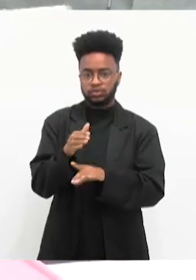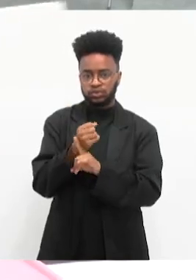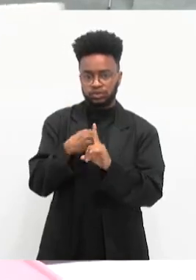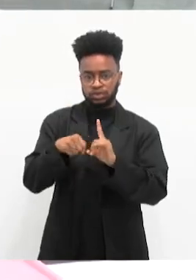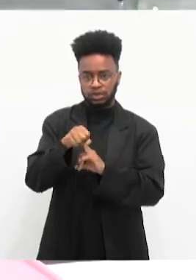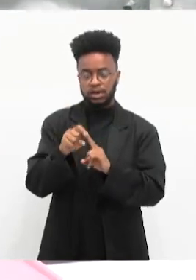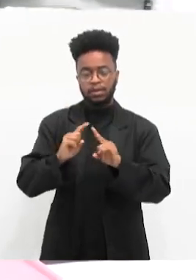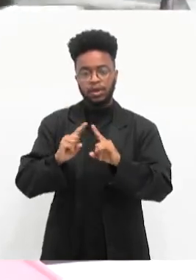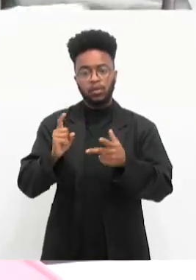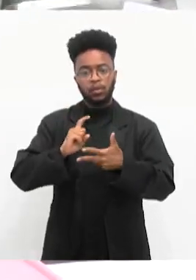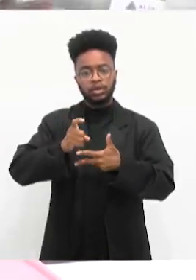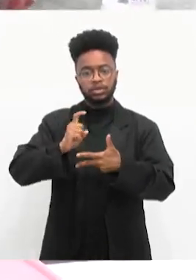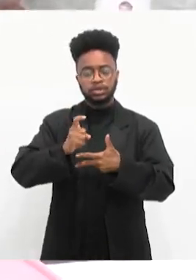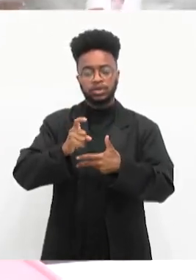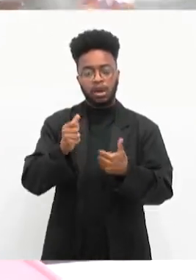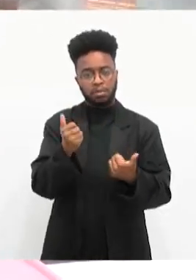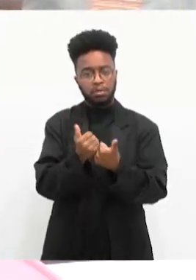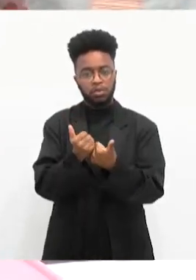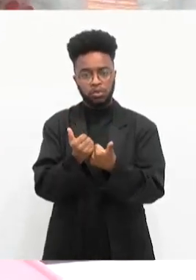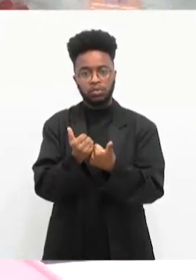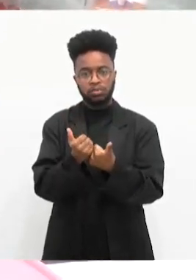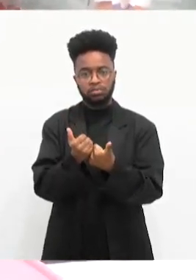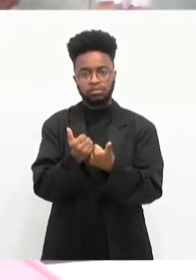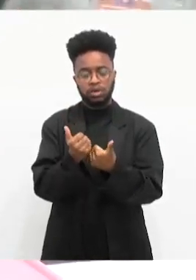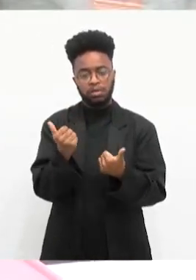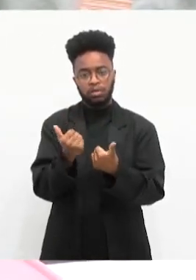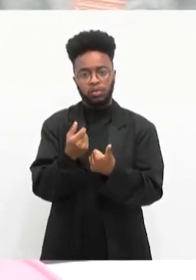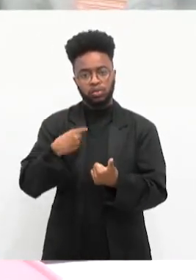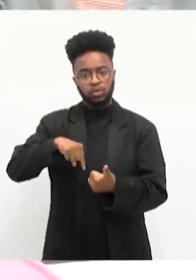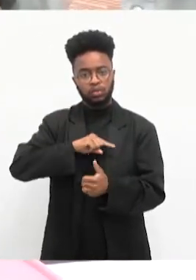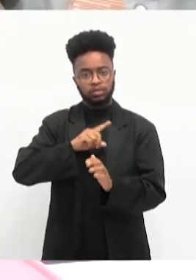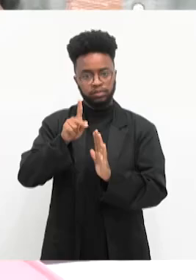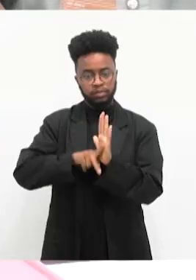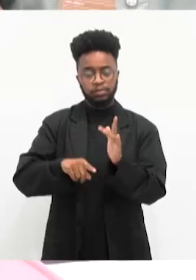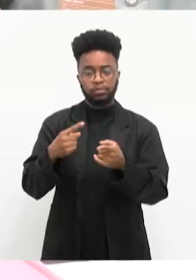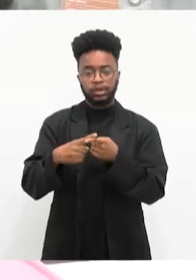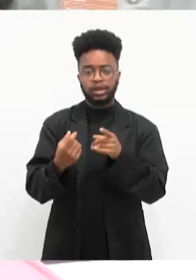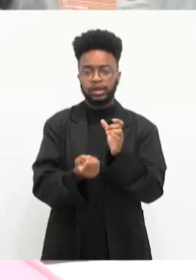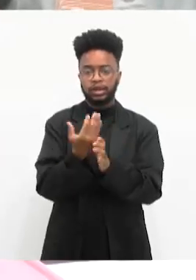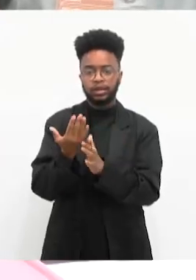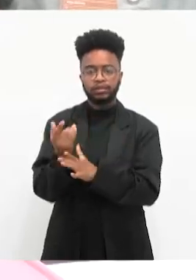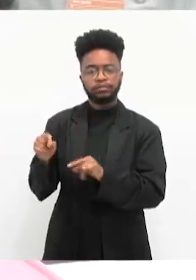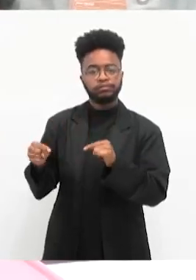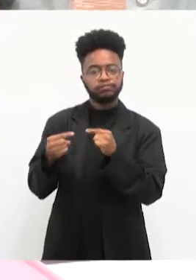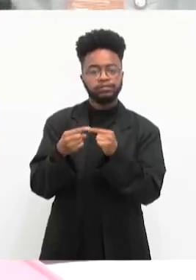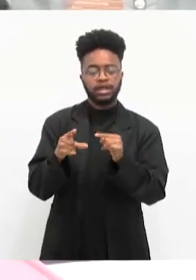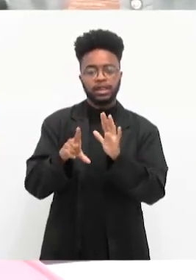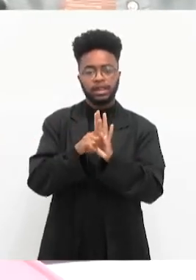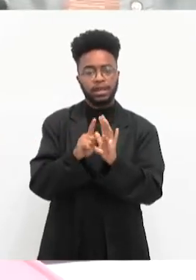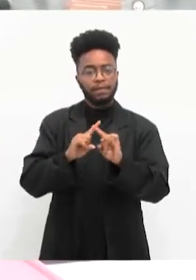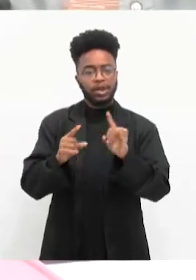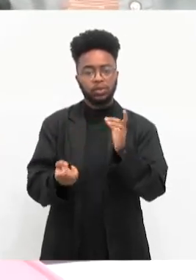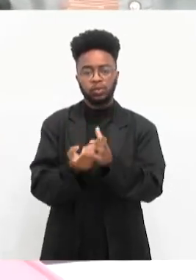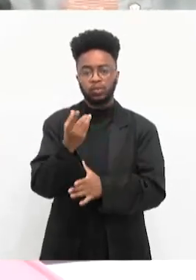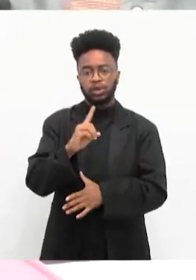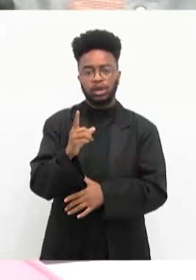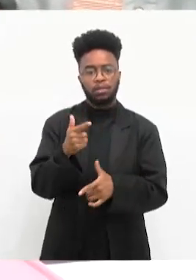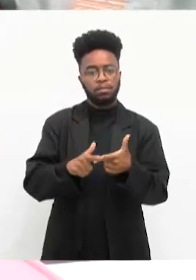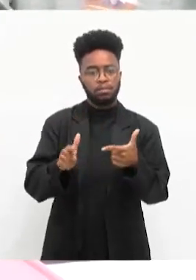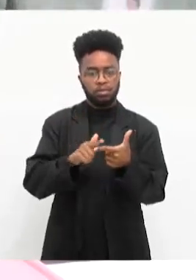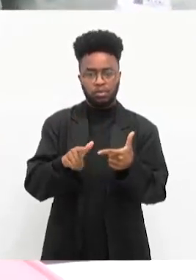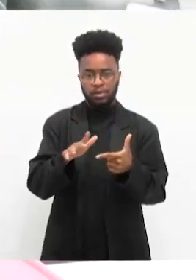o Executivo apoiou o nosso projeto, porque, criando por lei, não criava um caos